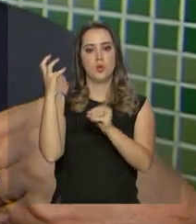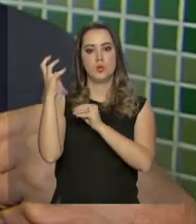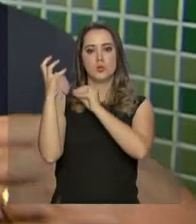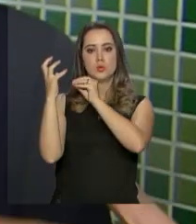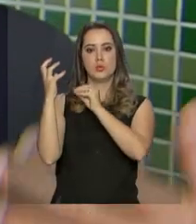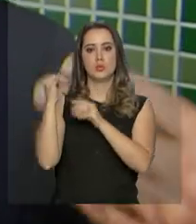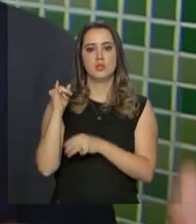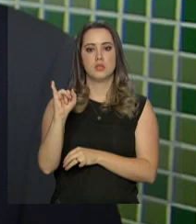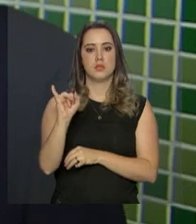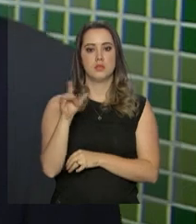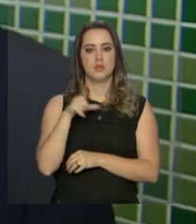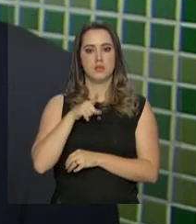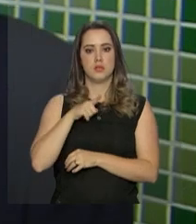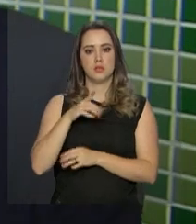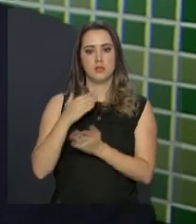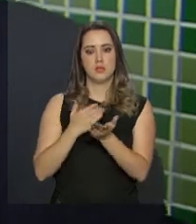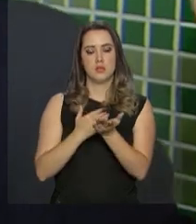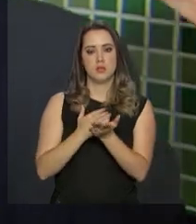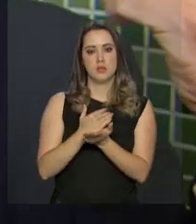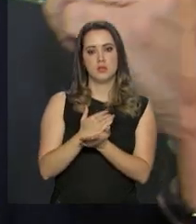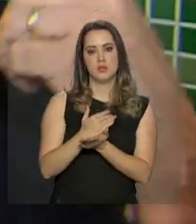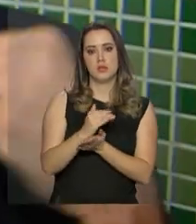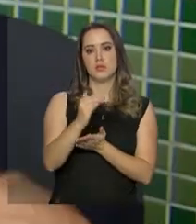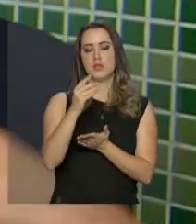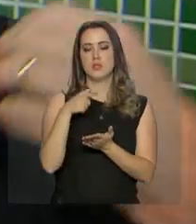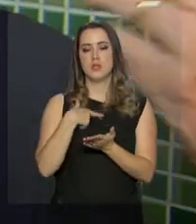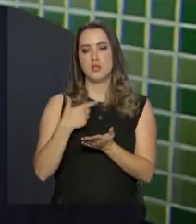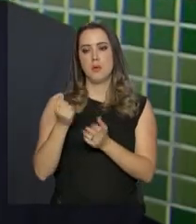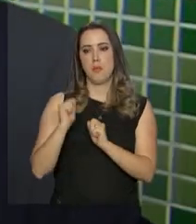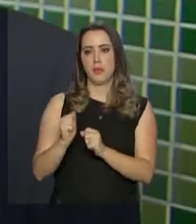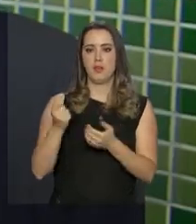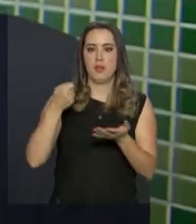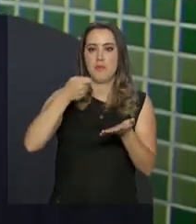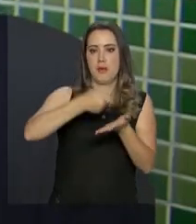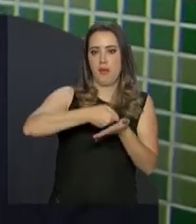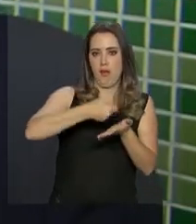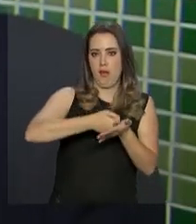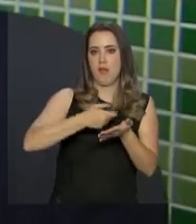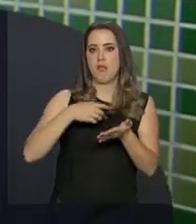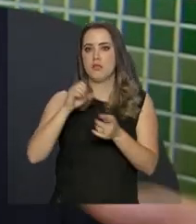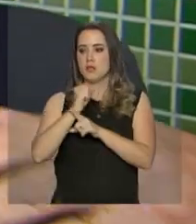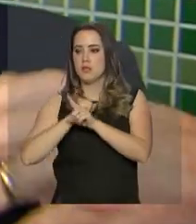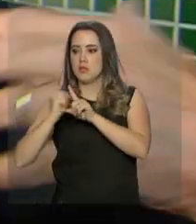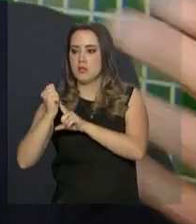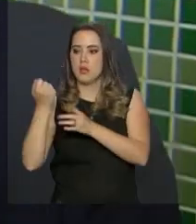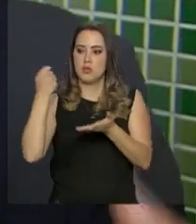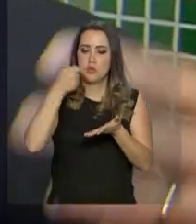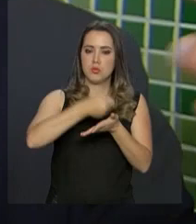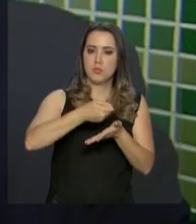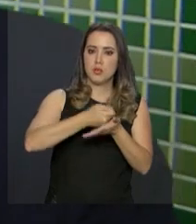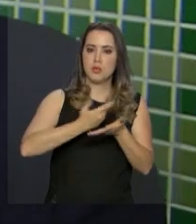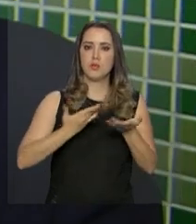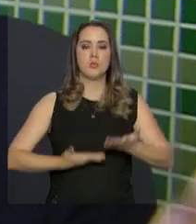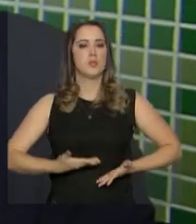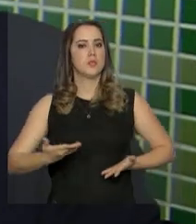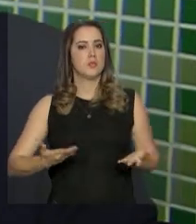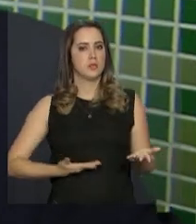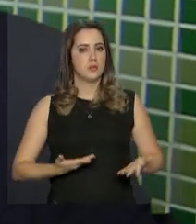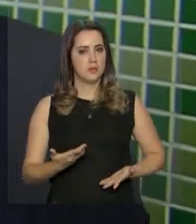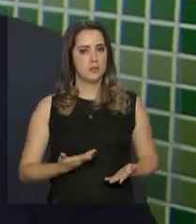Se ele for de alguma forma recompensado pela sociedade, por esses